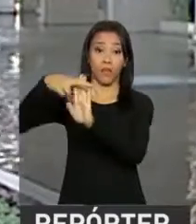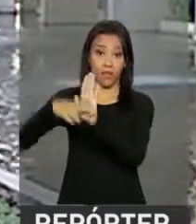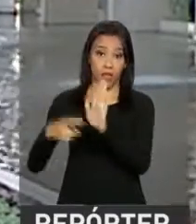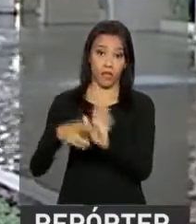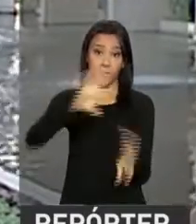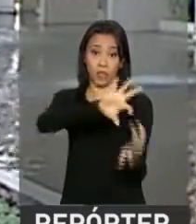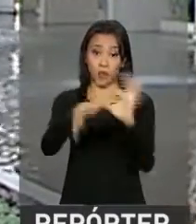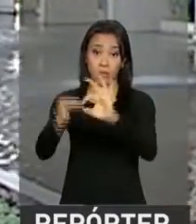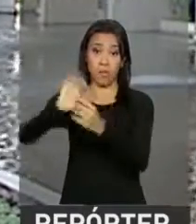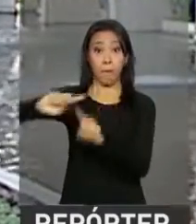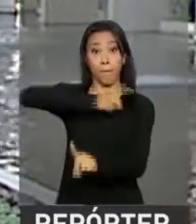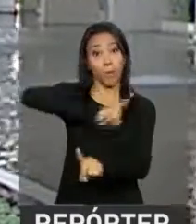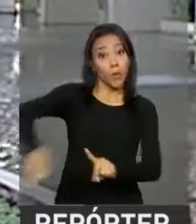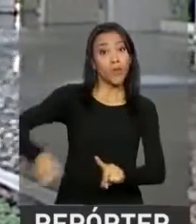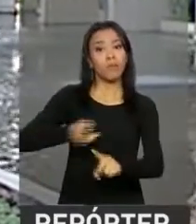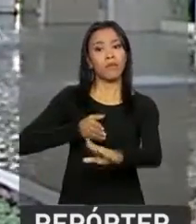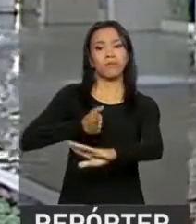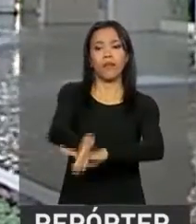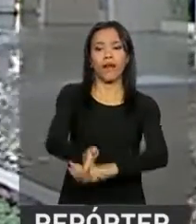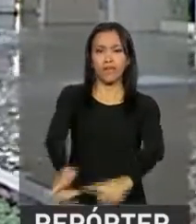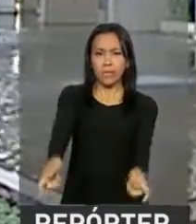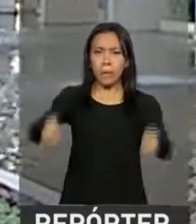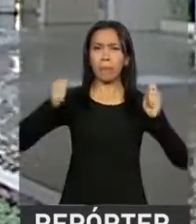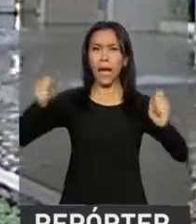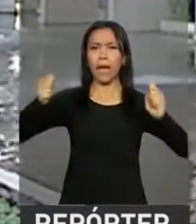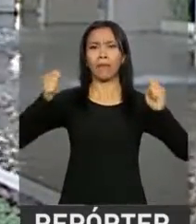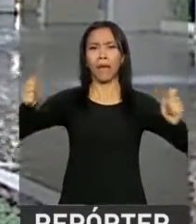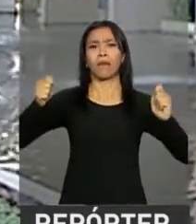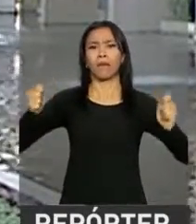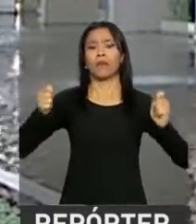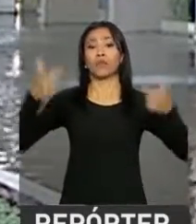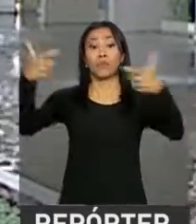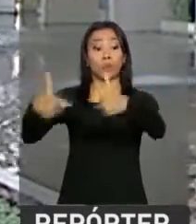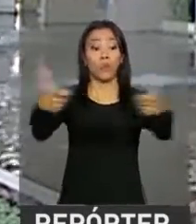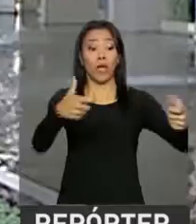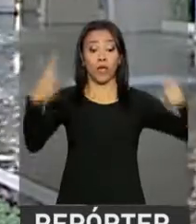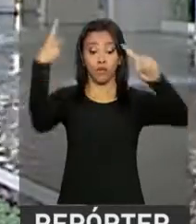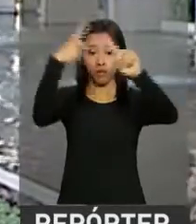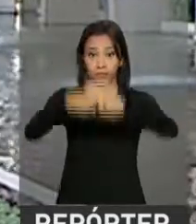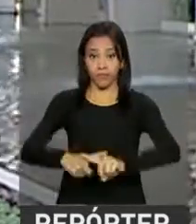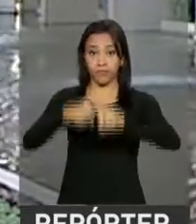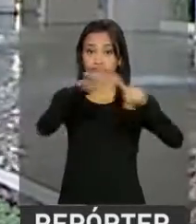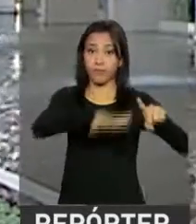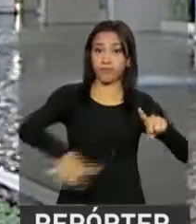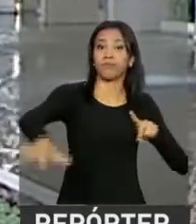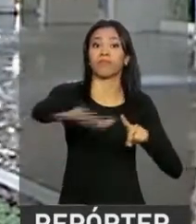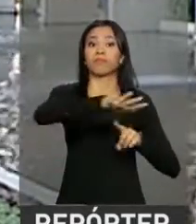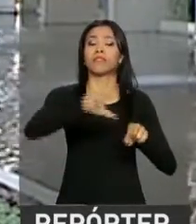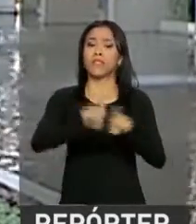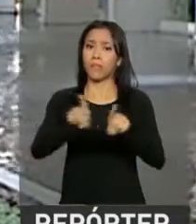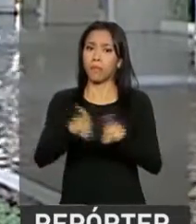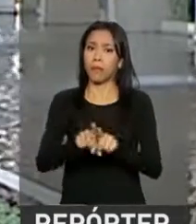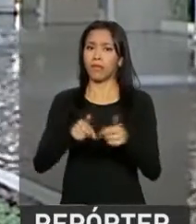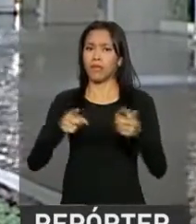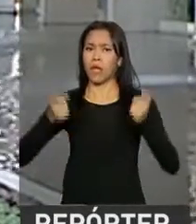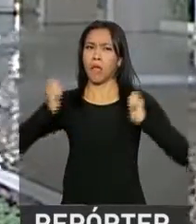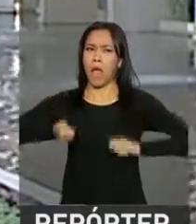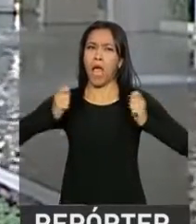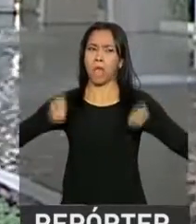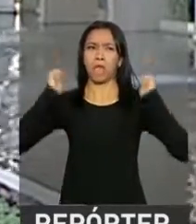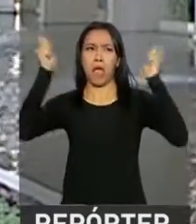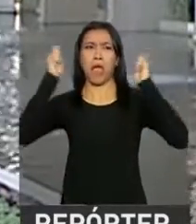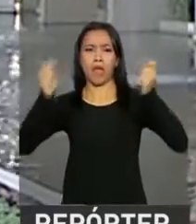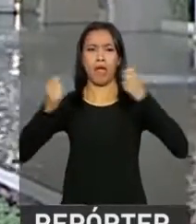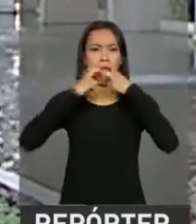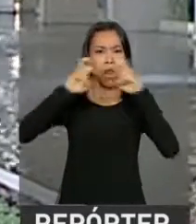proíbe a entrada de cartazes e faixas nos locais de competição e também proíbe a manifestação caso vá atrapalhar